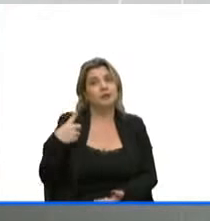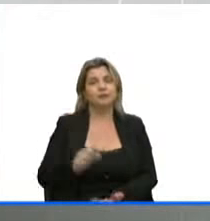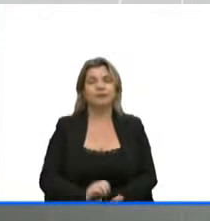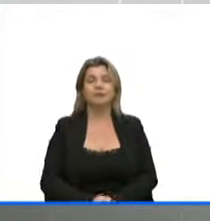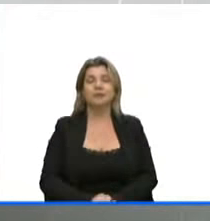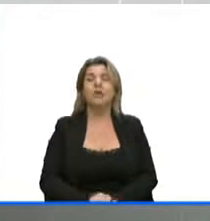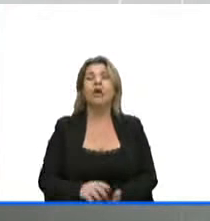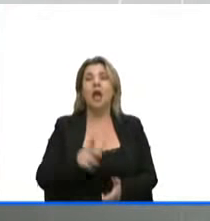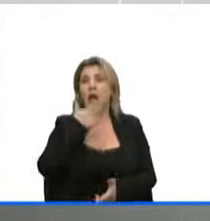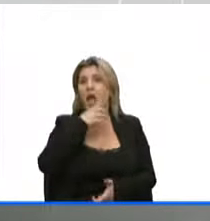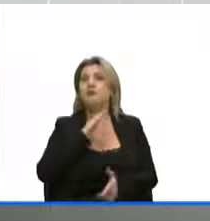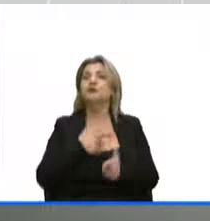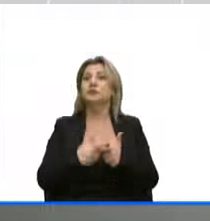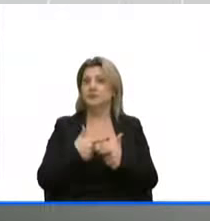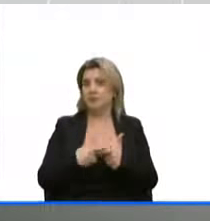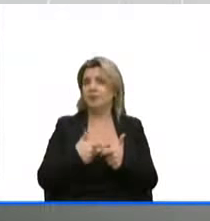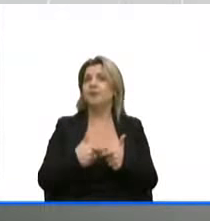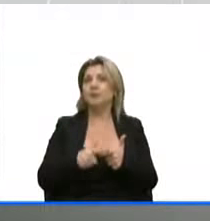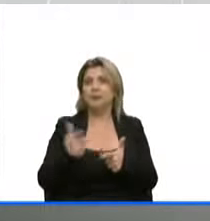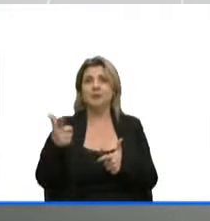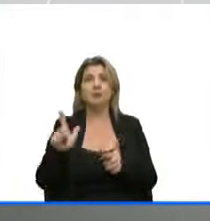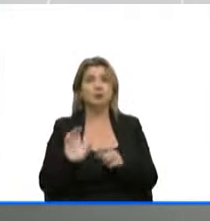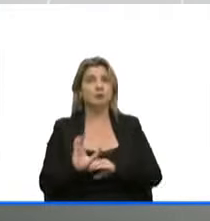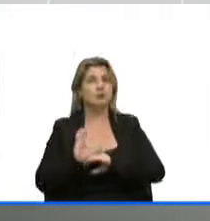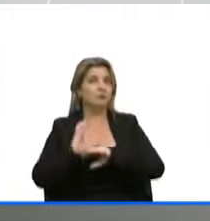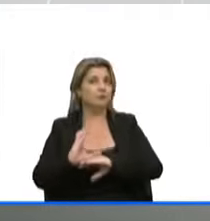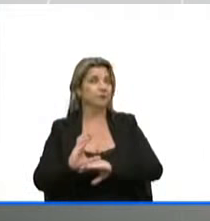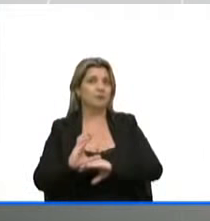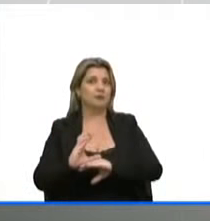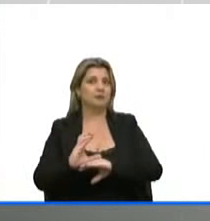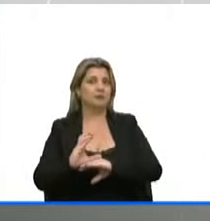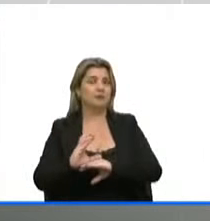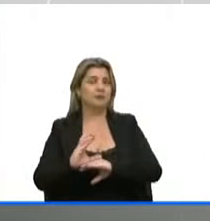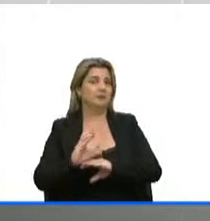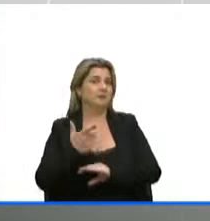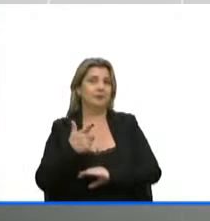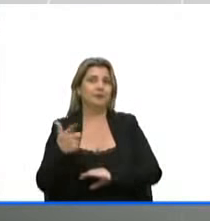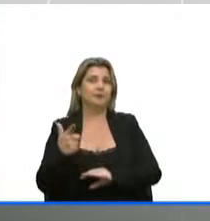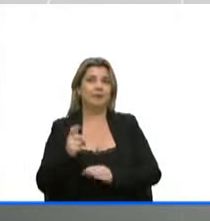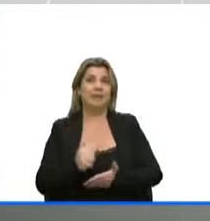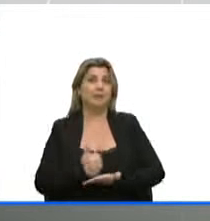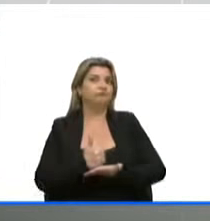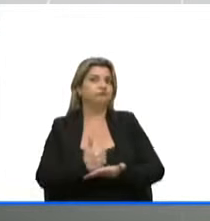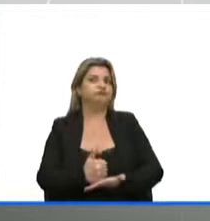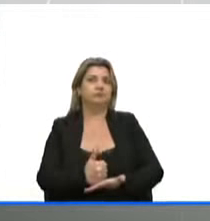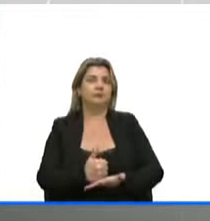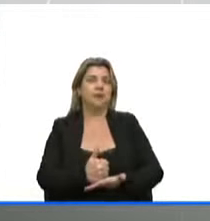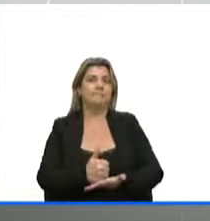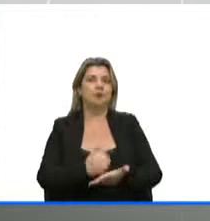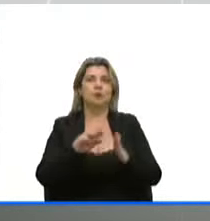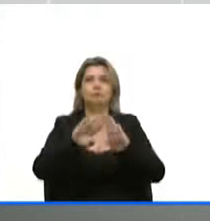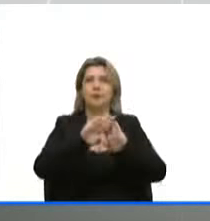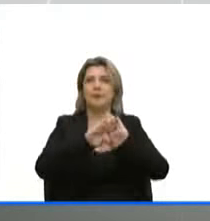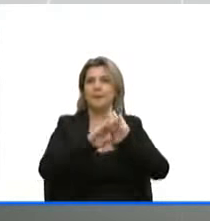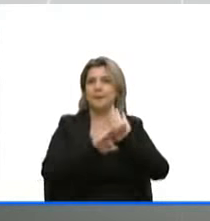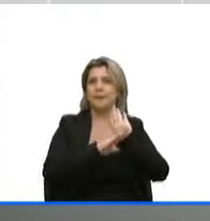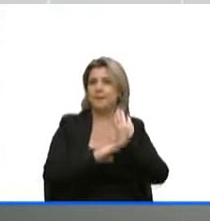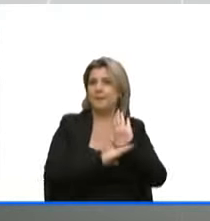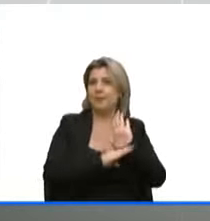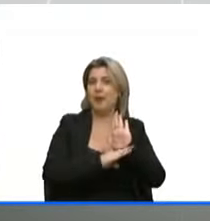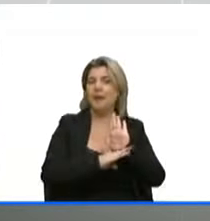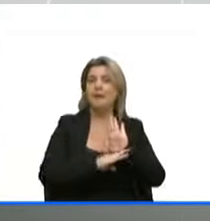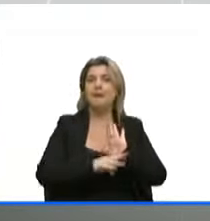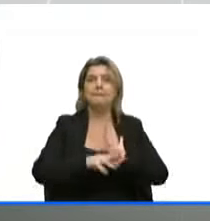ter problemas em outras comissões. E eu não encontro amparo regimental para que um deputado que não é relator leia o parecer de outro. A não